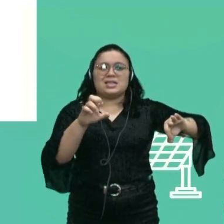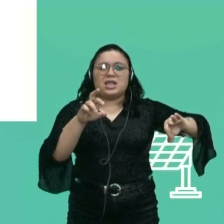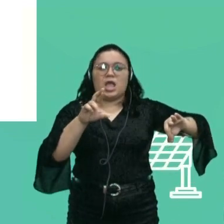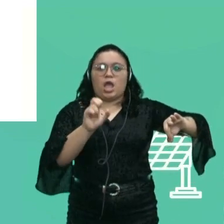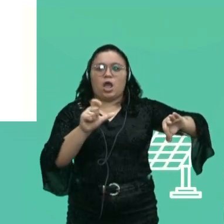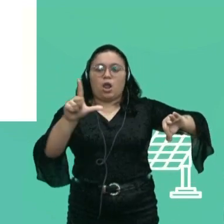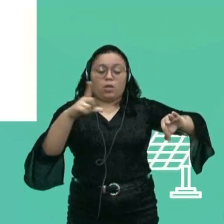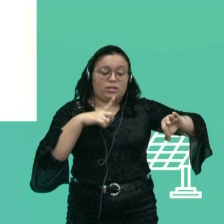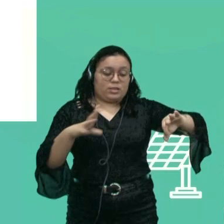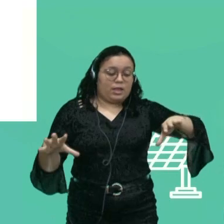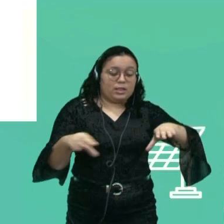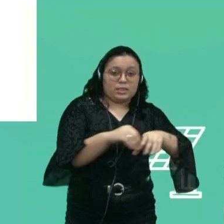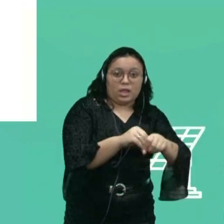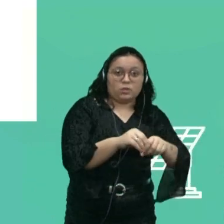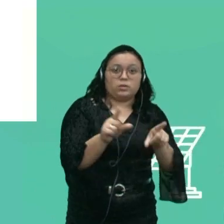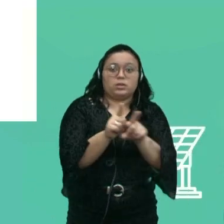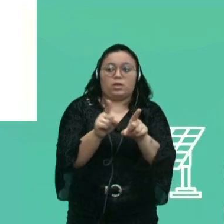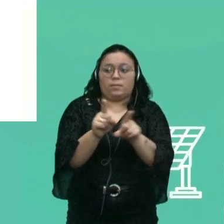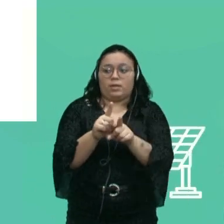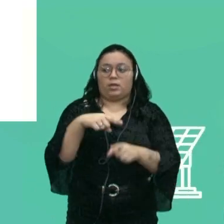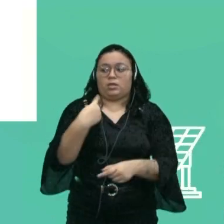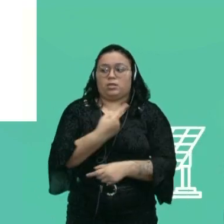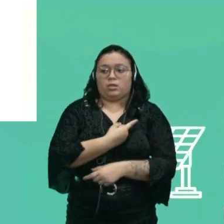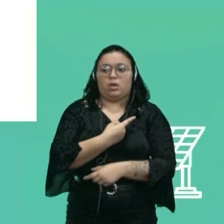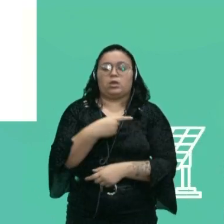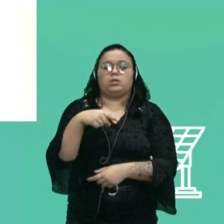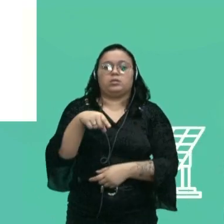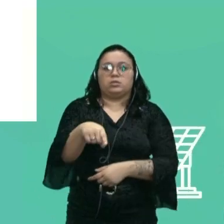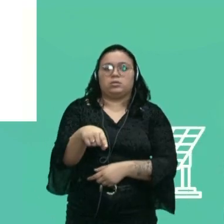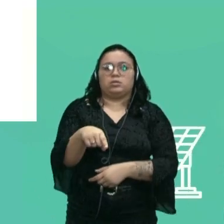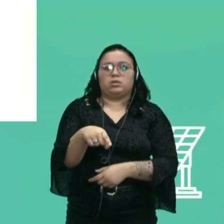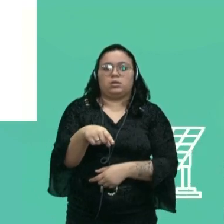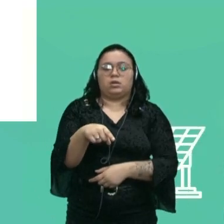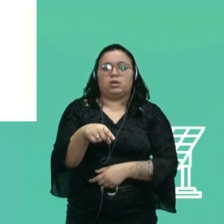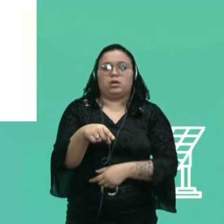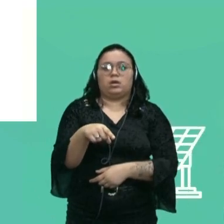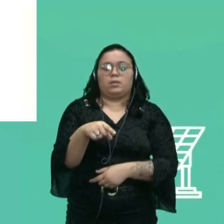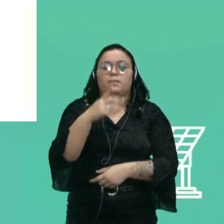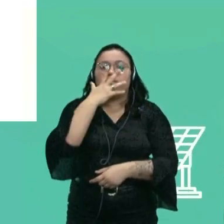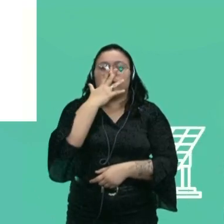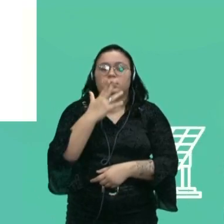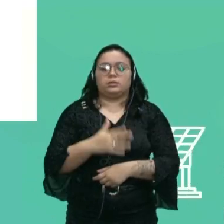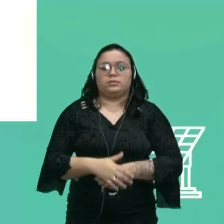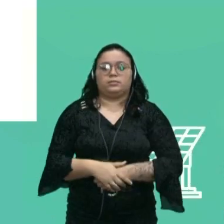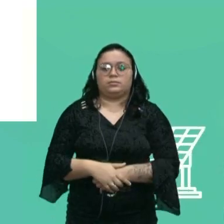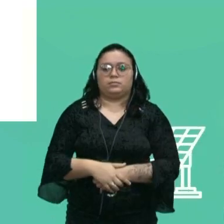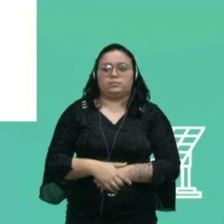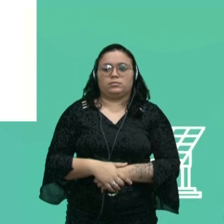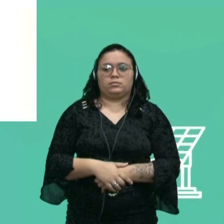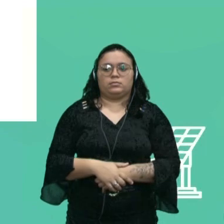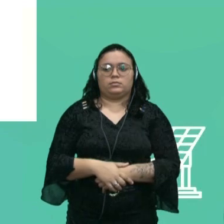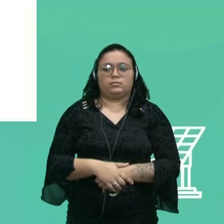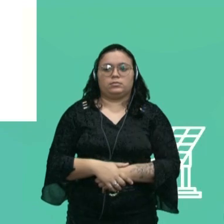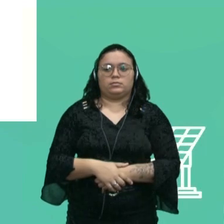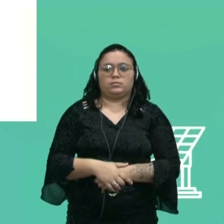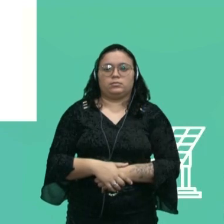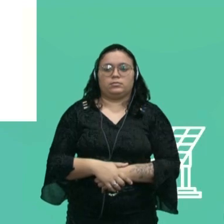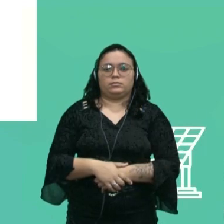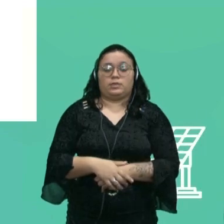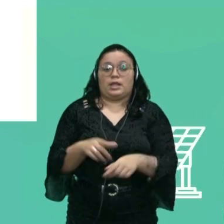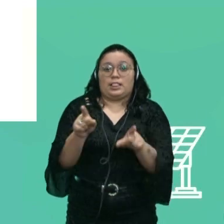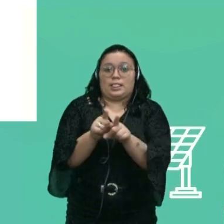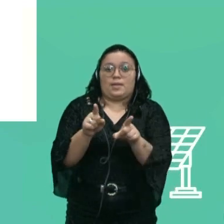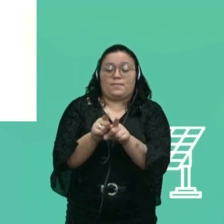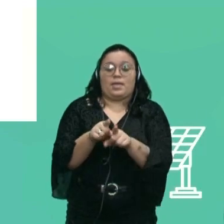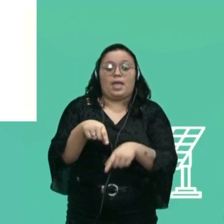injetado e na saída nós temos hidrogênio verde e água mais alcatrão, que vai ser processada agora sim na célula para a